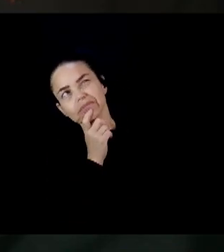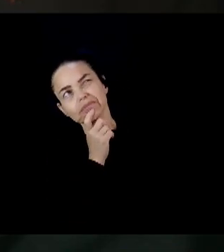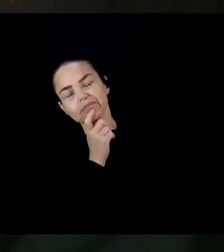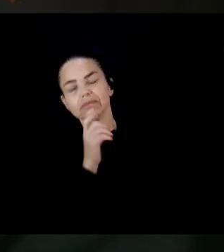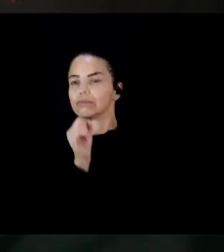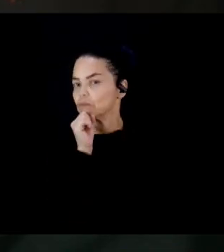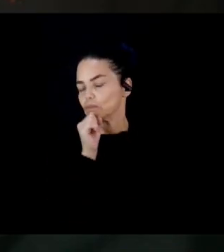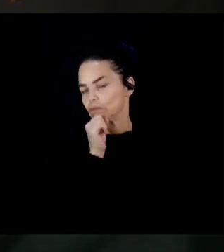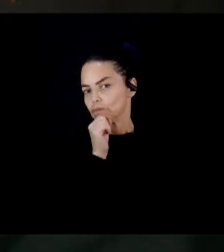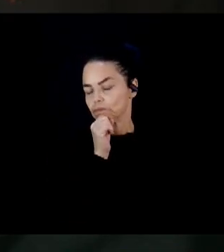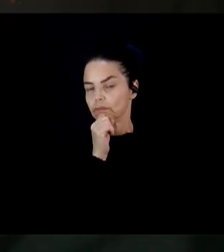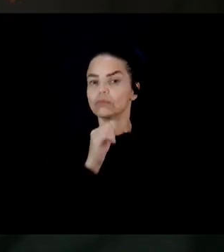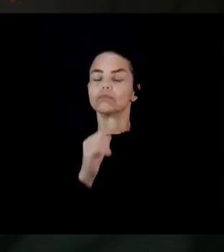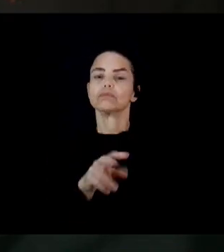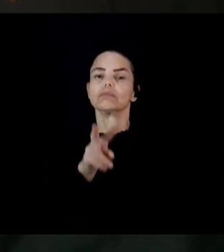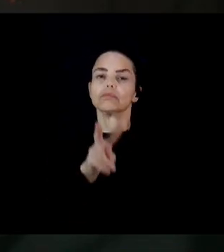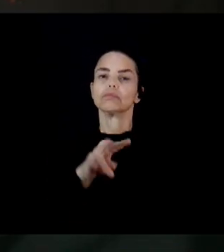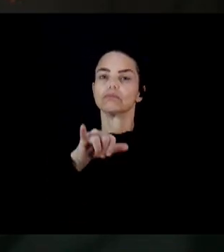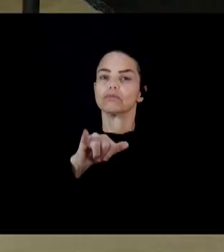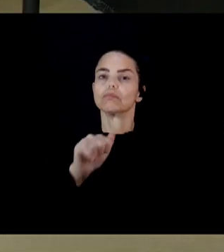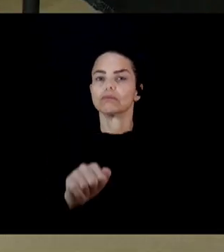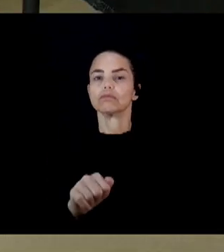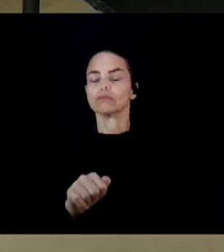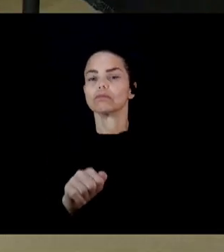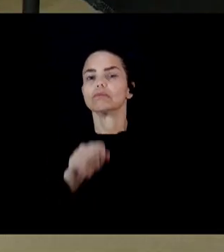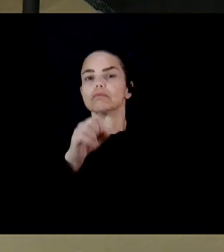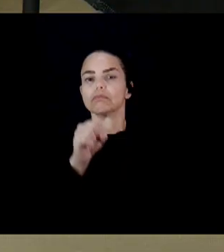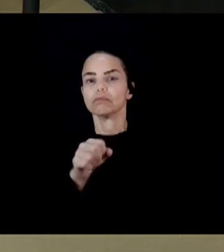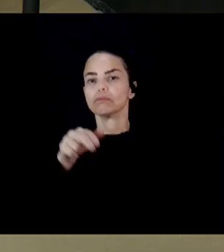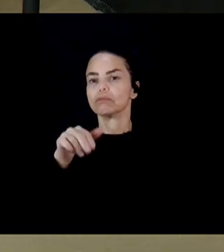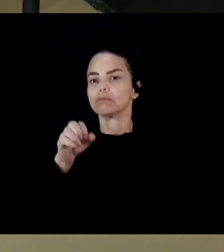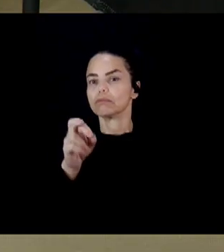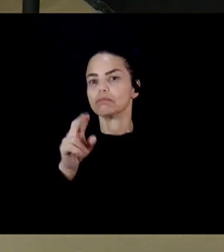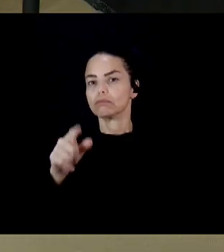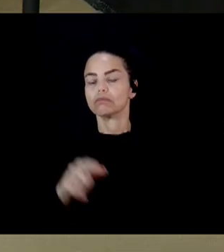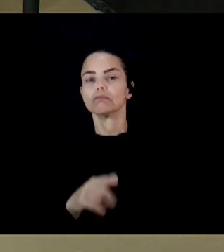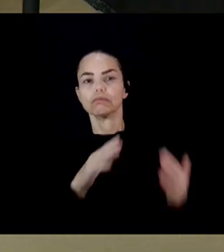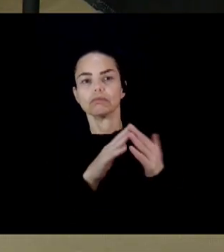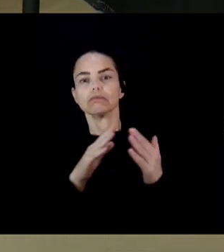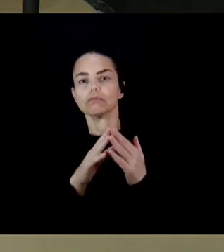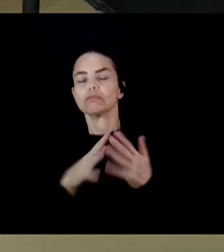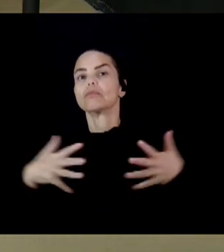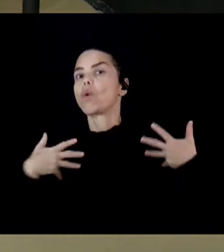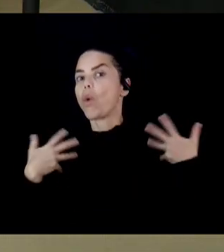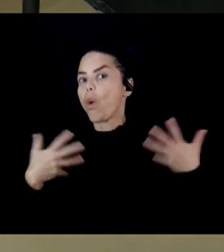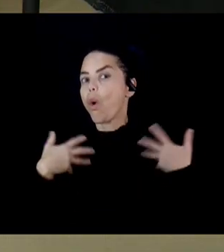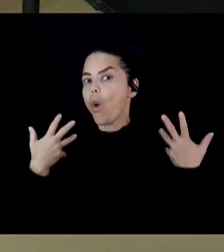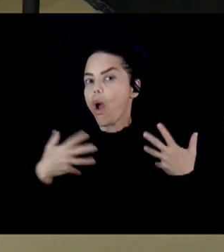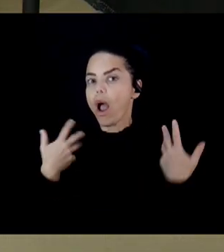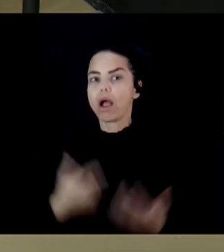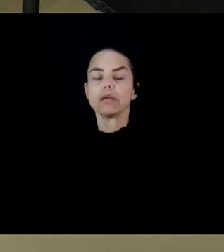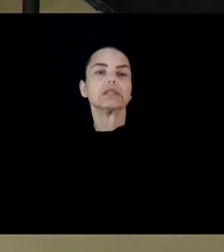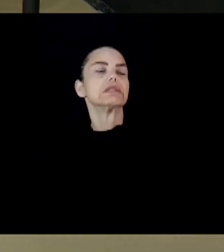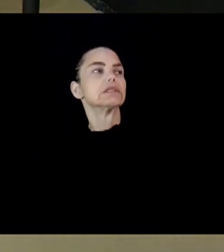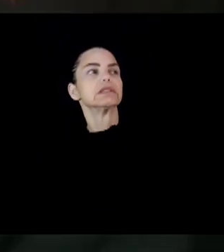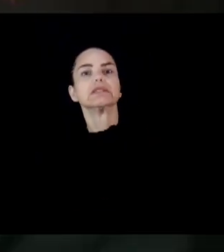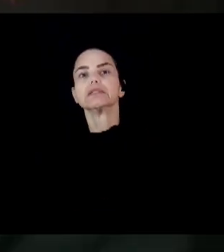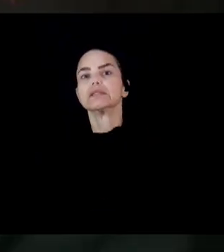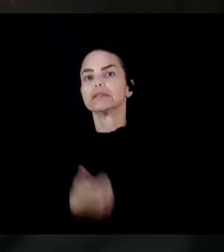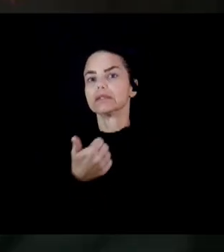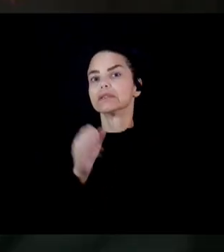vila sênior. Eu vou te falar uma coisa, eu estava vendo uns vídeos ontem, gente, que alegria é aquela! Pessoas assim, 60 a